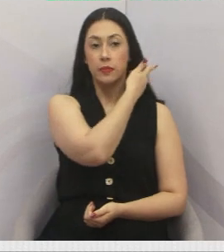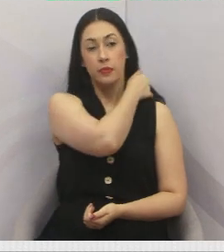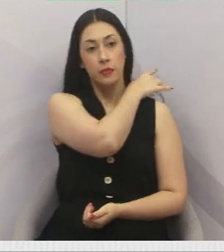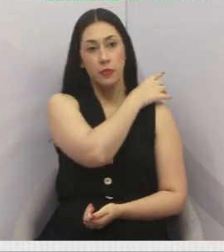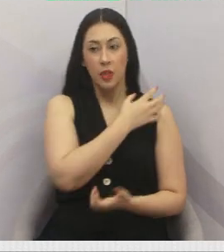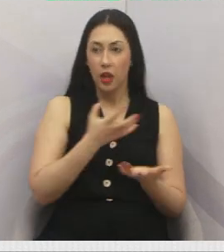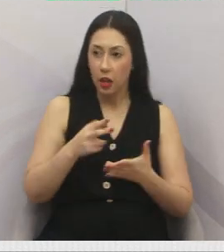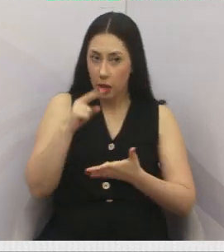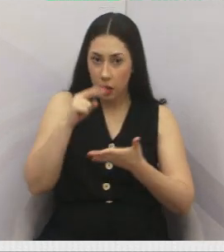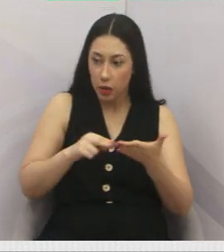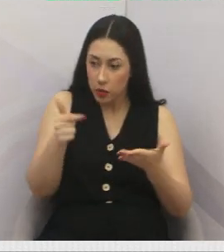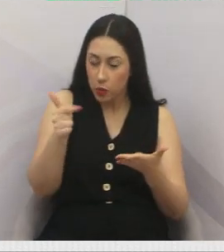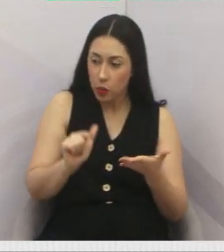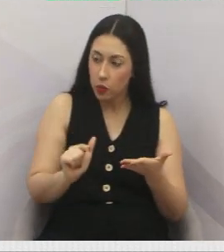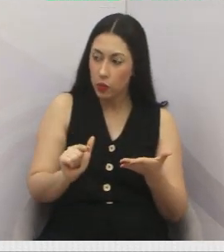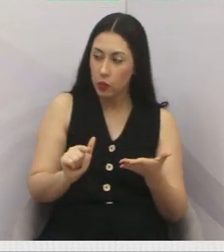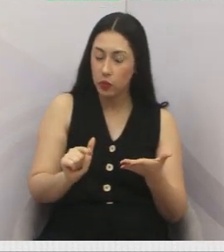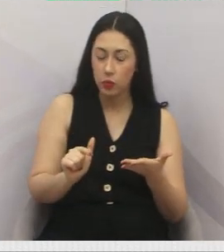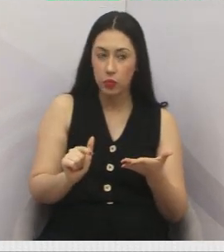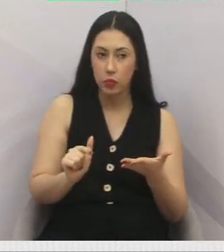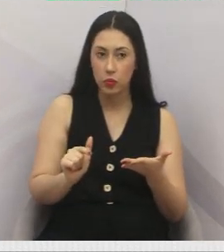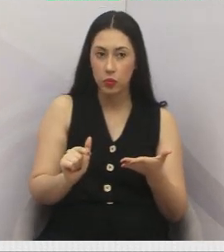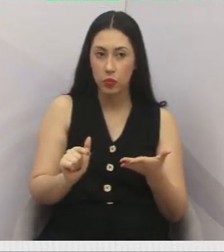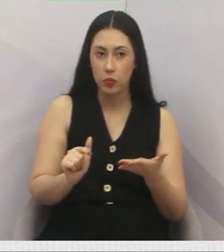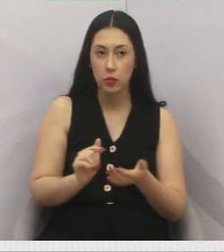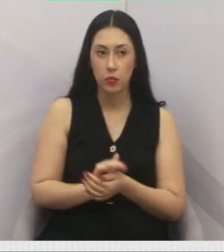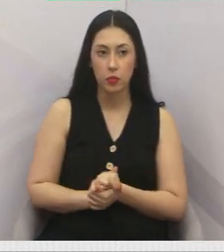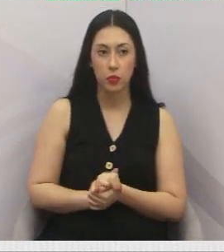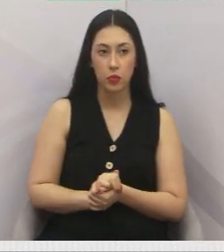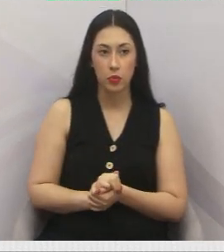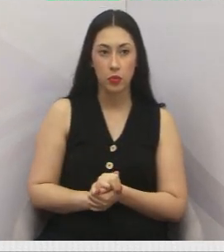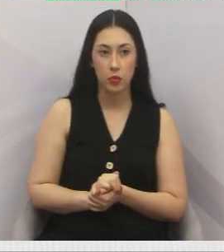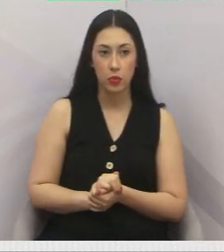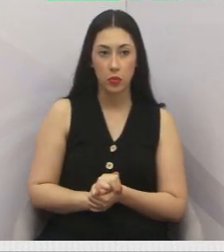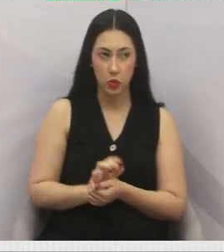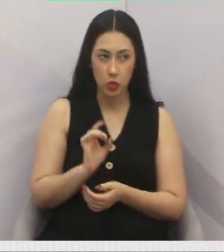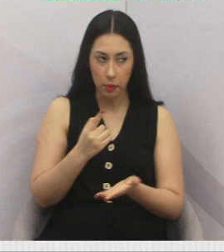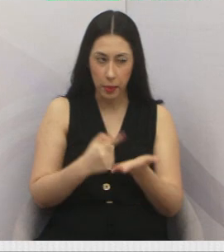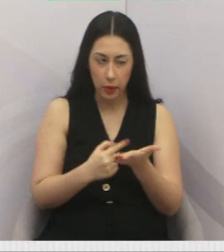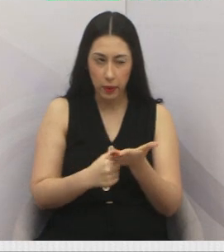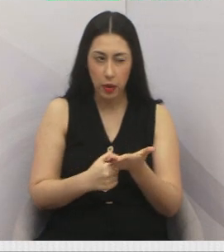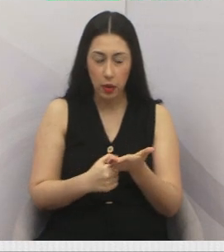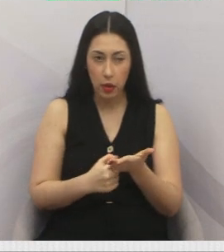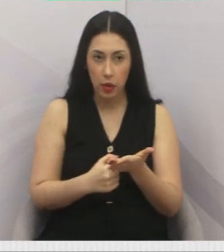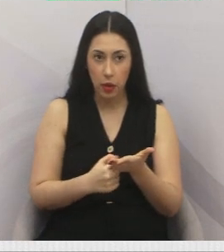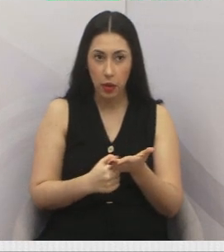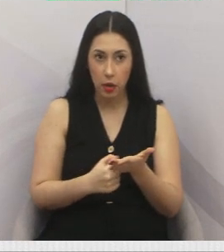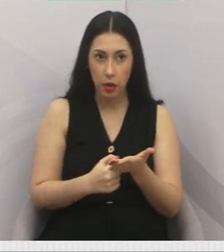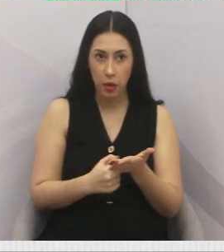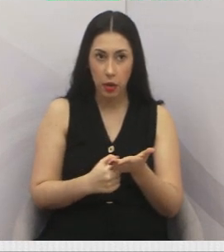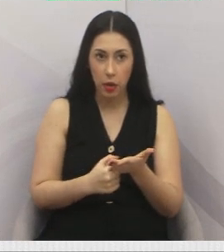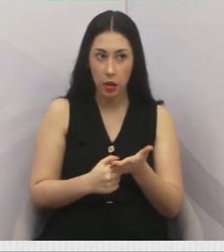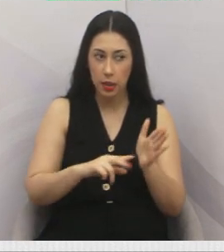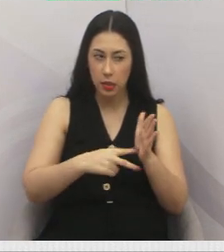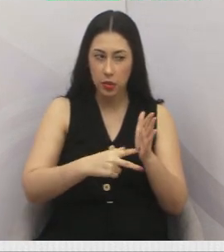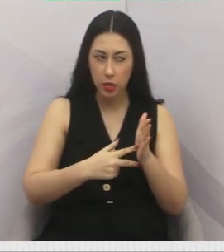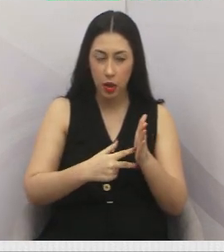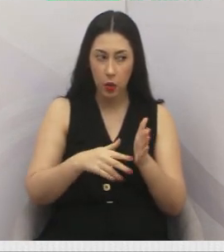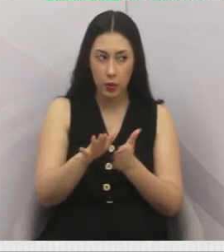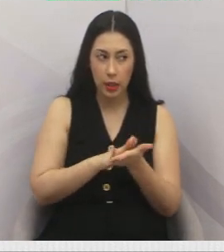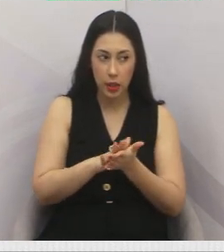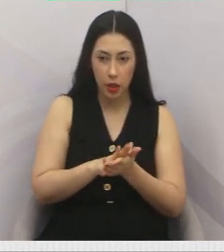Quer que releia o voto? Classe sindical em branco, né? Só confirmando? Isso. Classe sindical em branco. Tá, então tá ok. Podemos